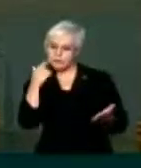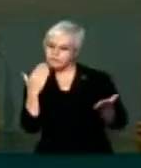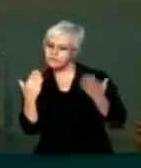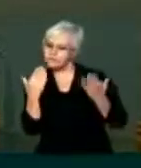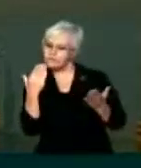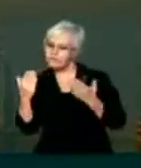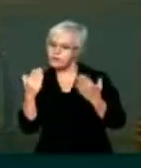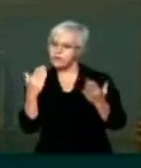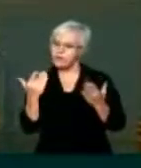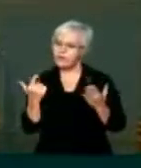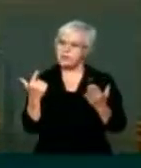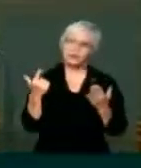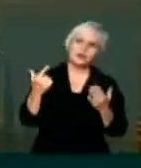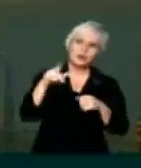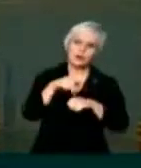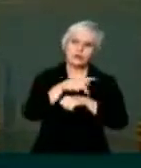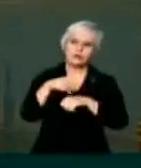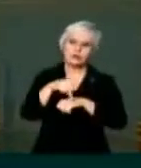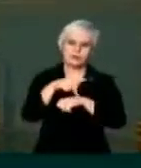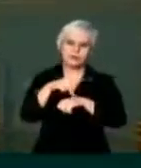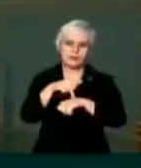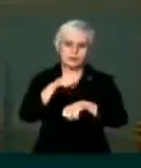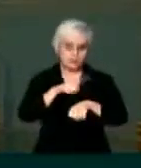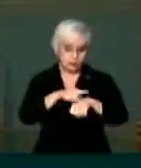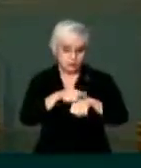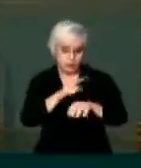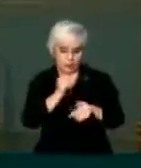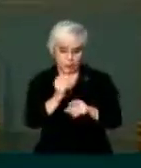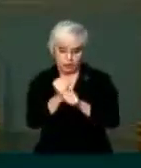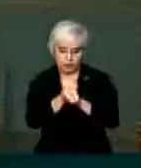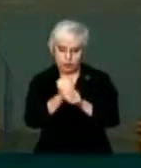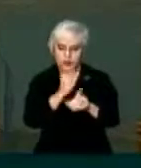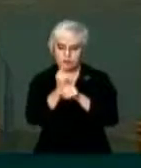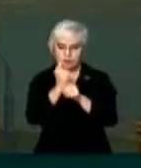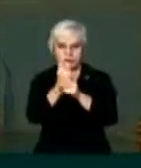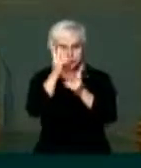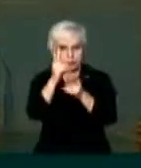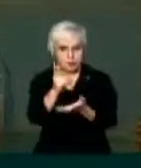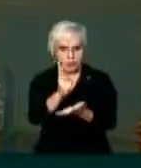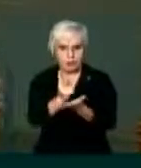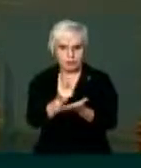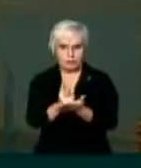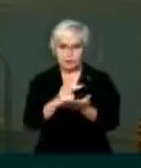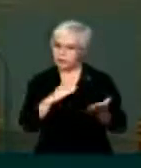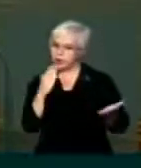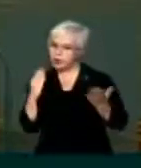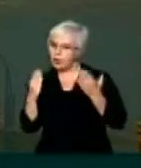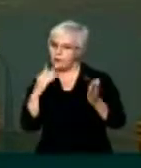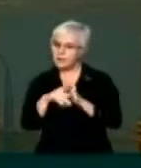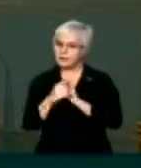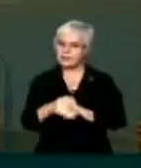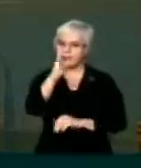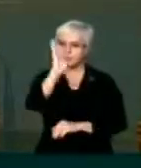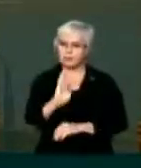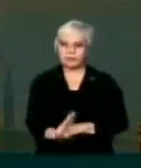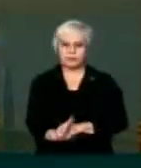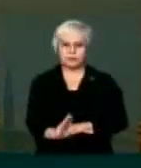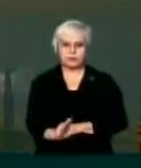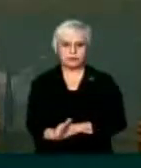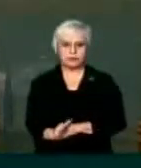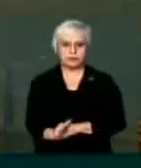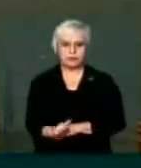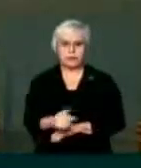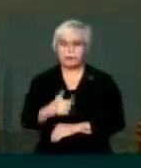países, colonizados no mesmo tempo, entre aspas, descobertos no mesmo período, e faz a comparação do desenvolvimento,